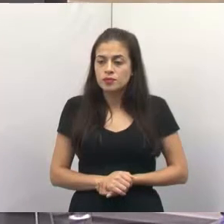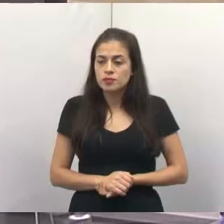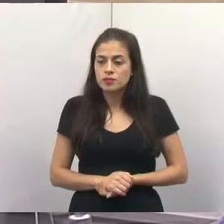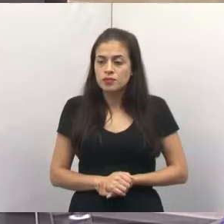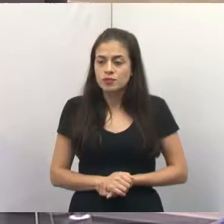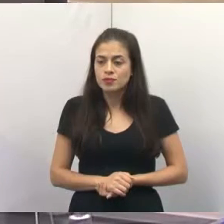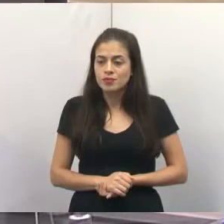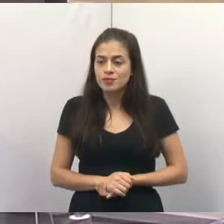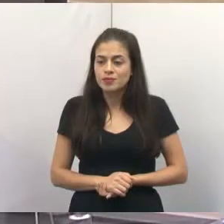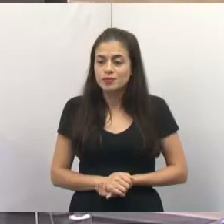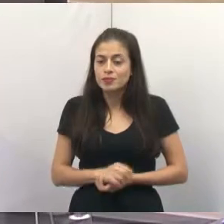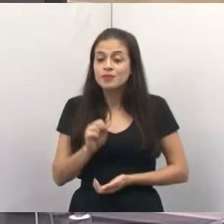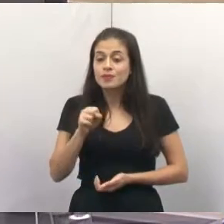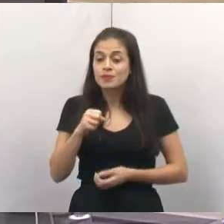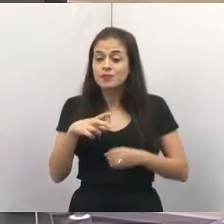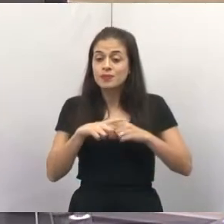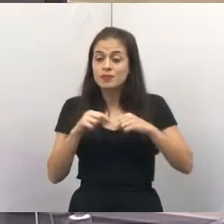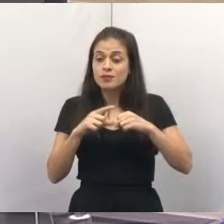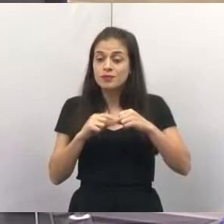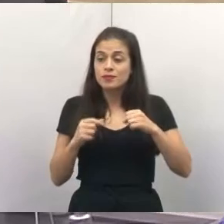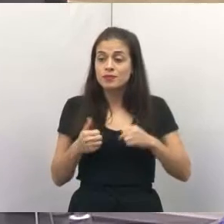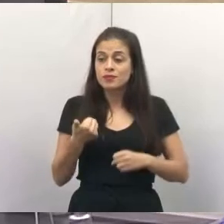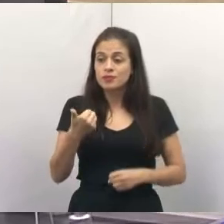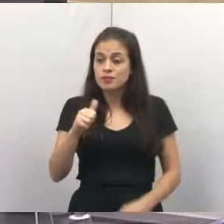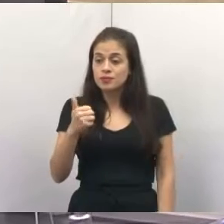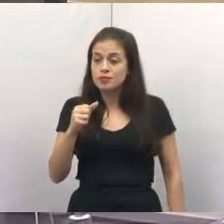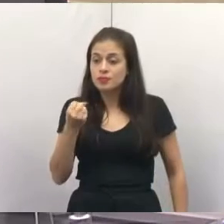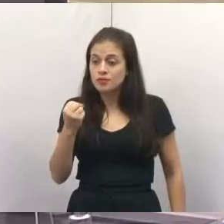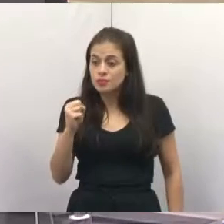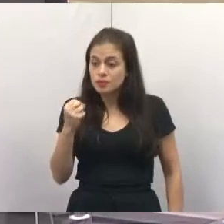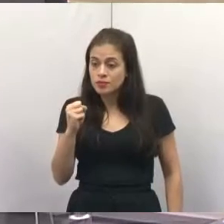Sim, exatamente. O artigo 118 está aprovado.